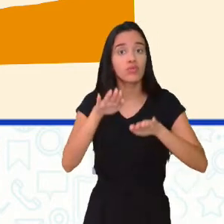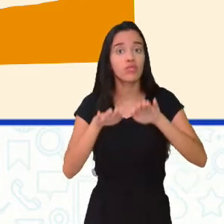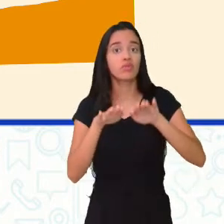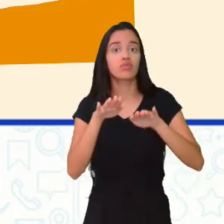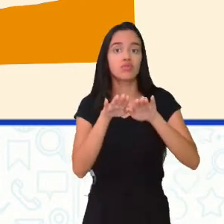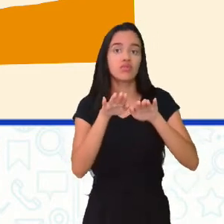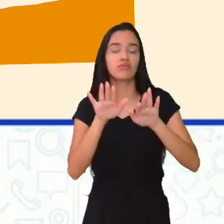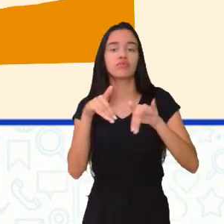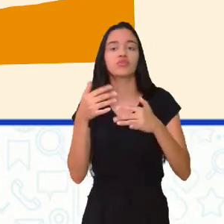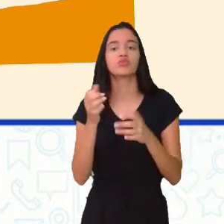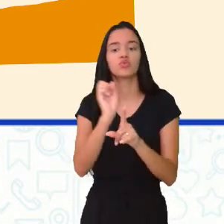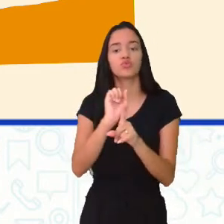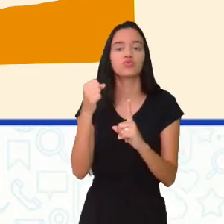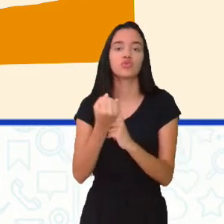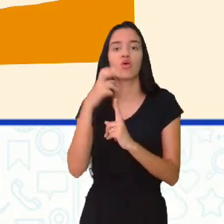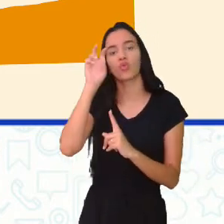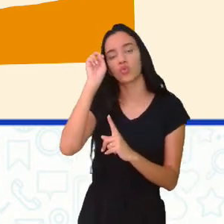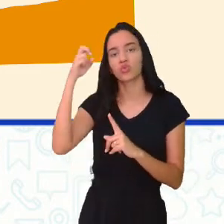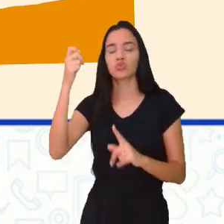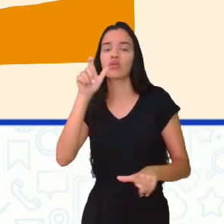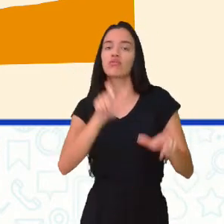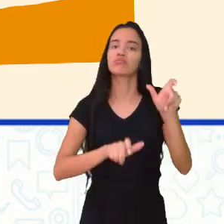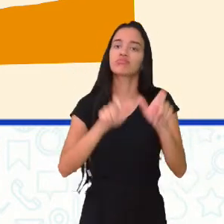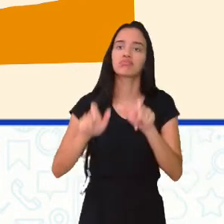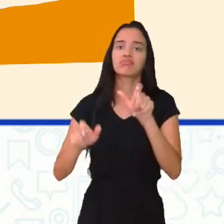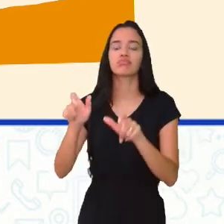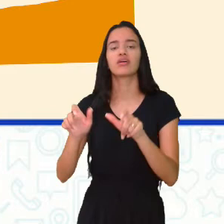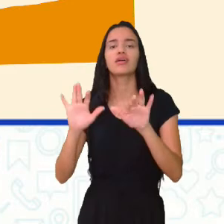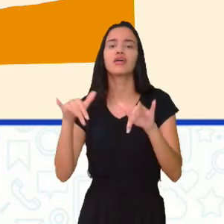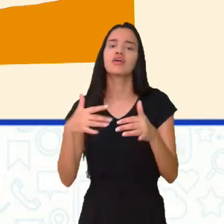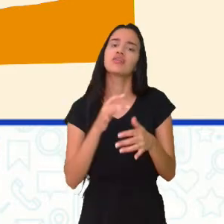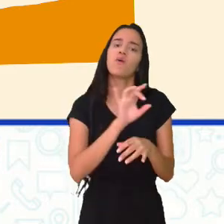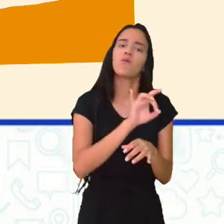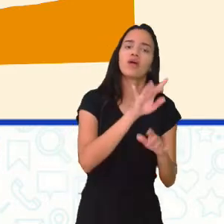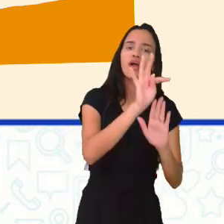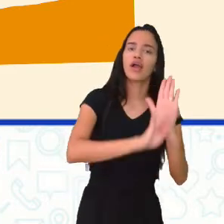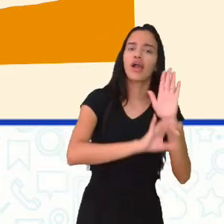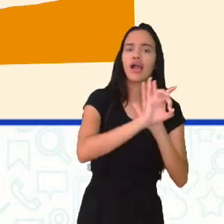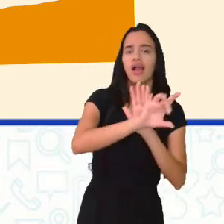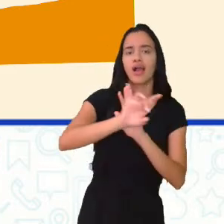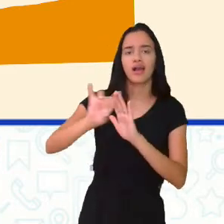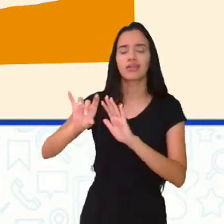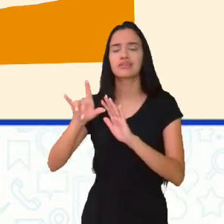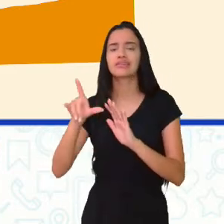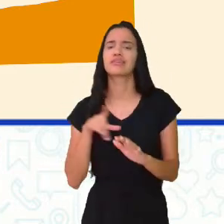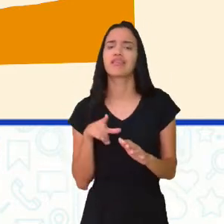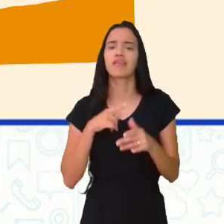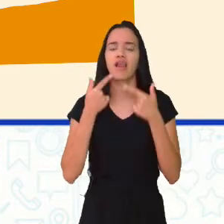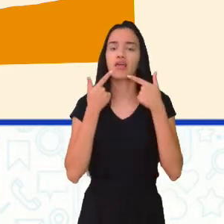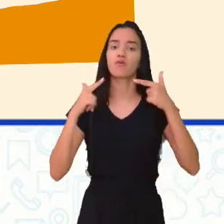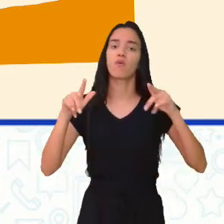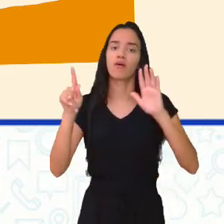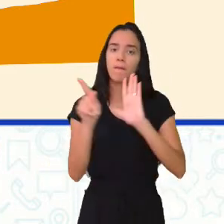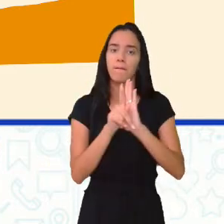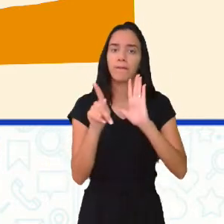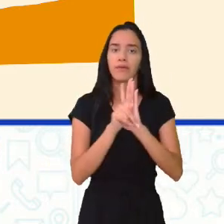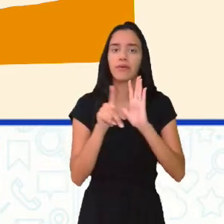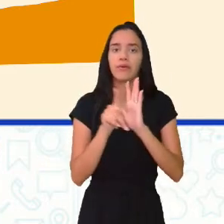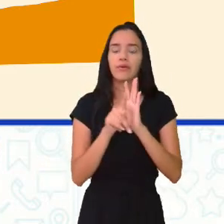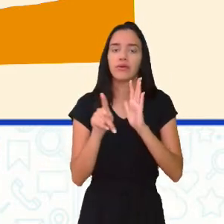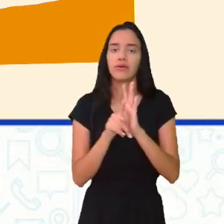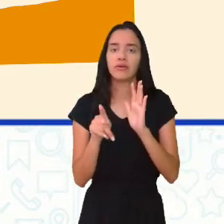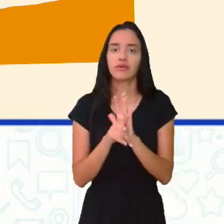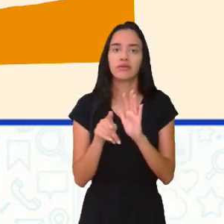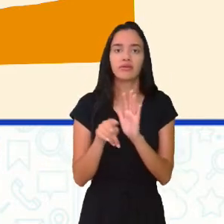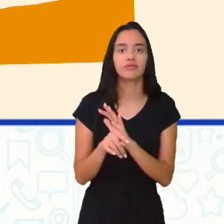e cultural das personagens. Então, cada texto tem a sua linguagem, não é? Referenciando